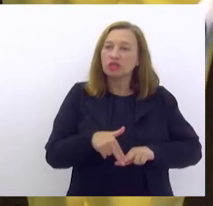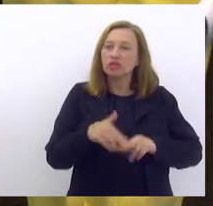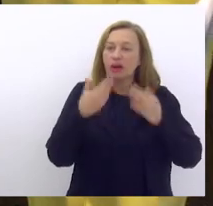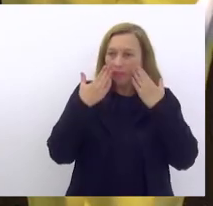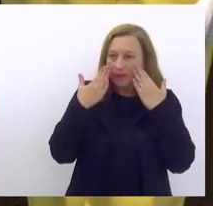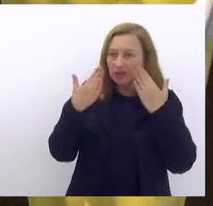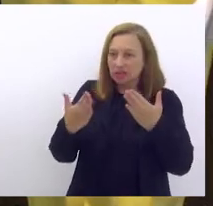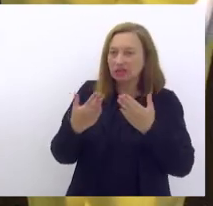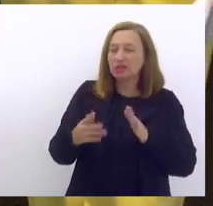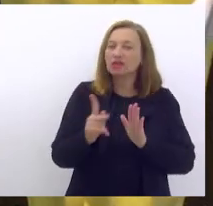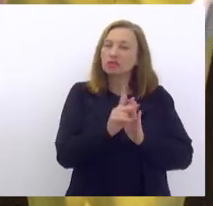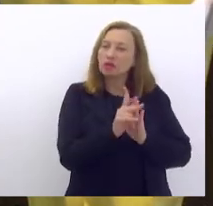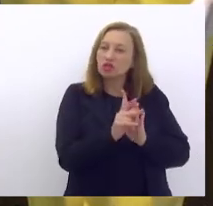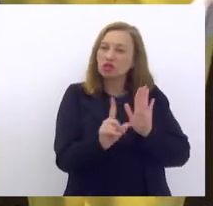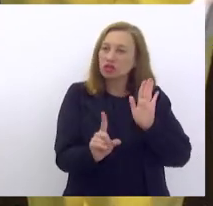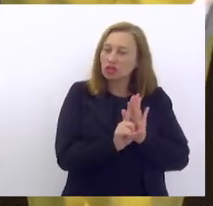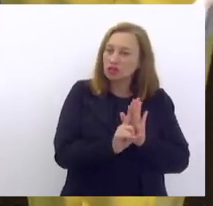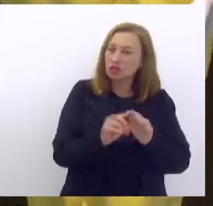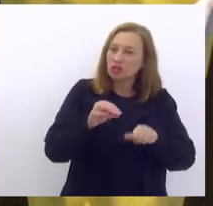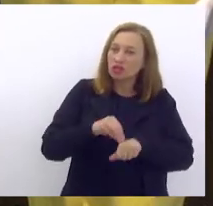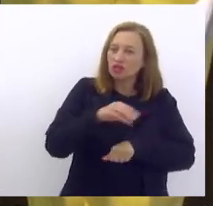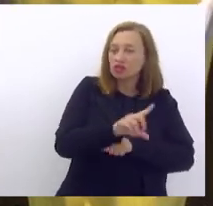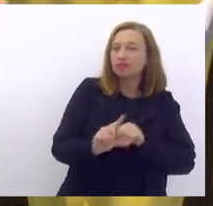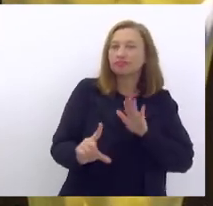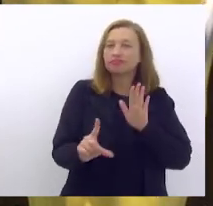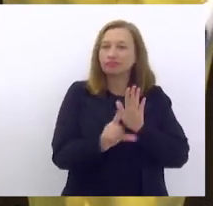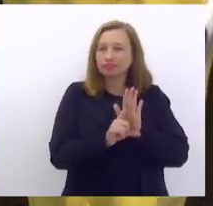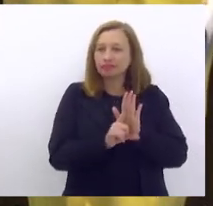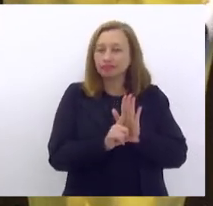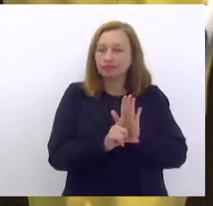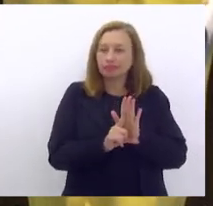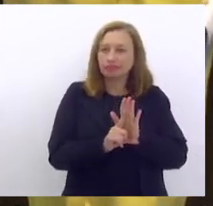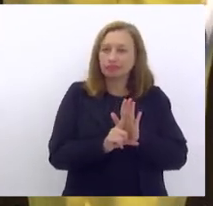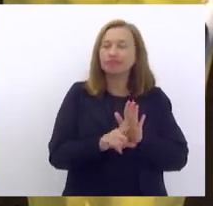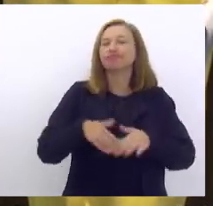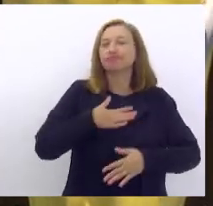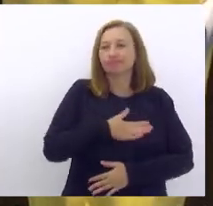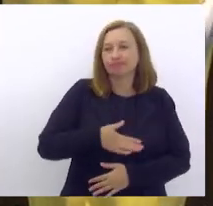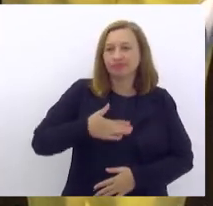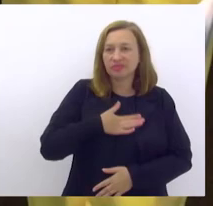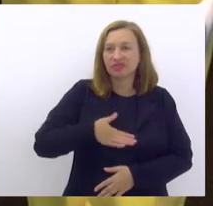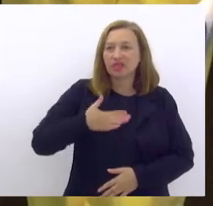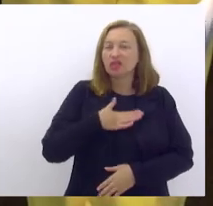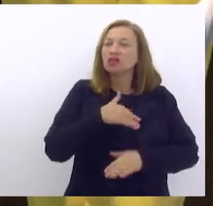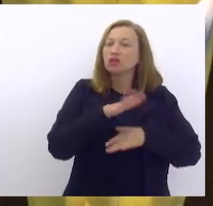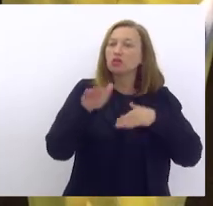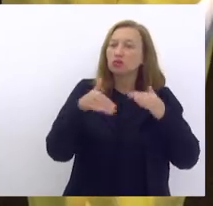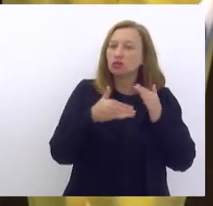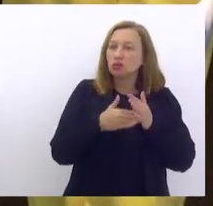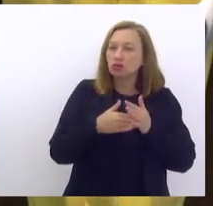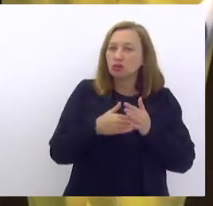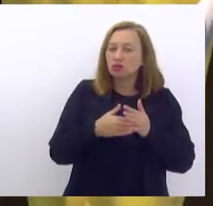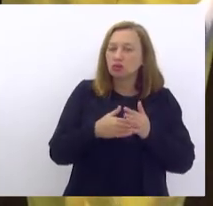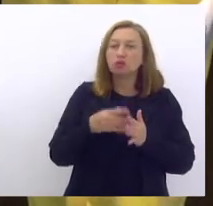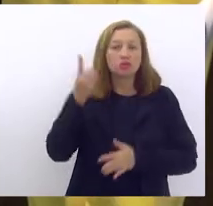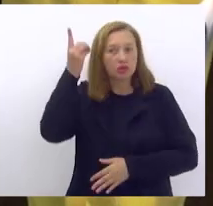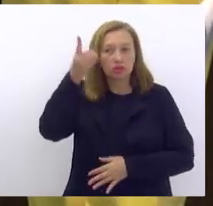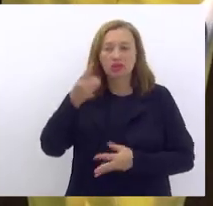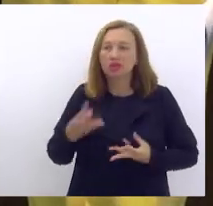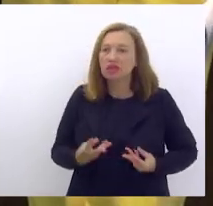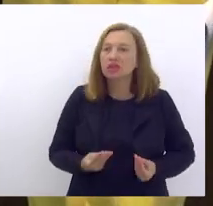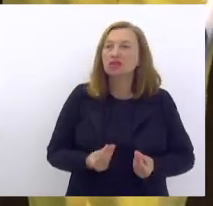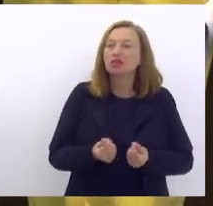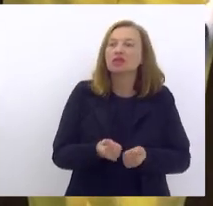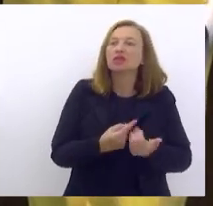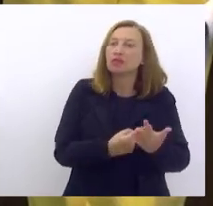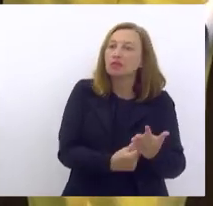apresentei esse projeto de lei de indicação legislativa e gostaria que todos os parlamentares se sensibilizassem e